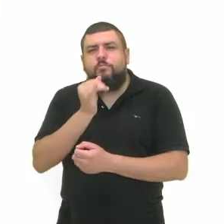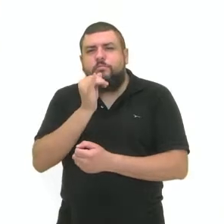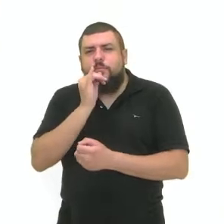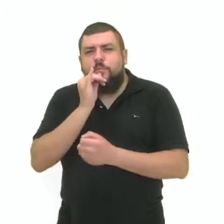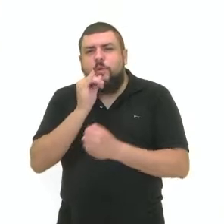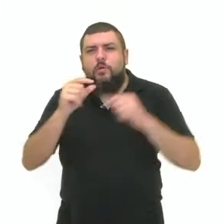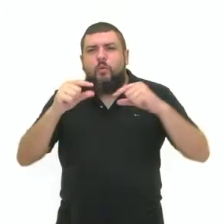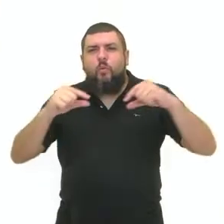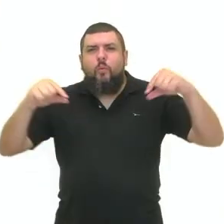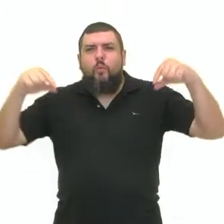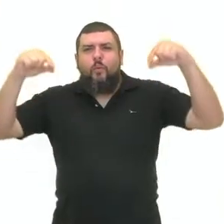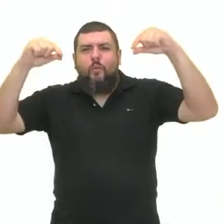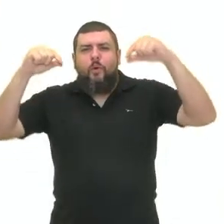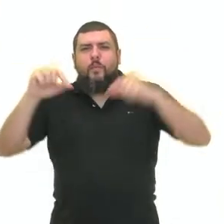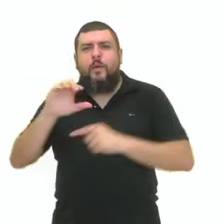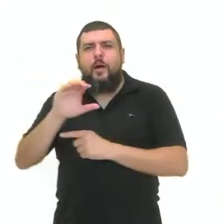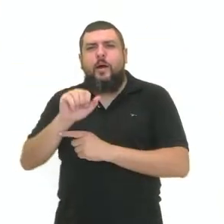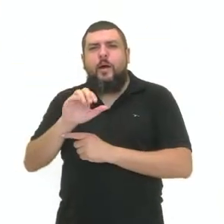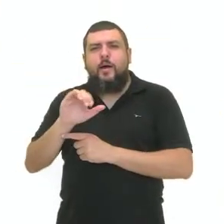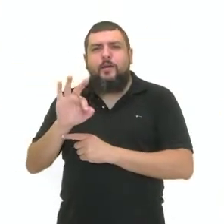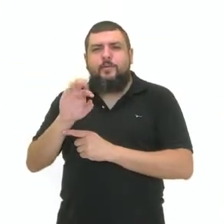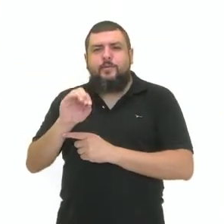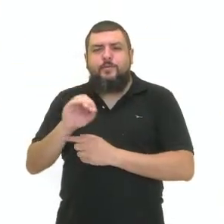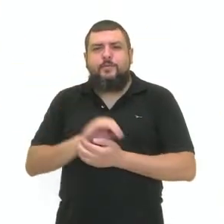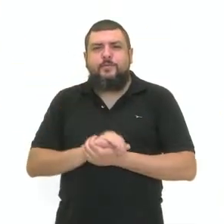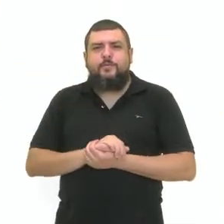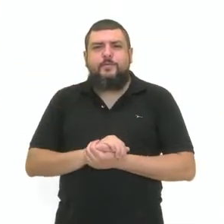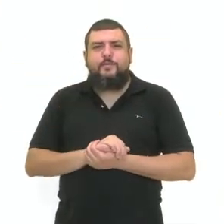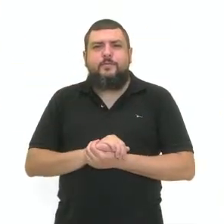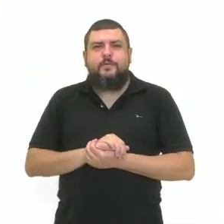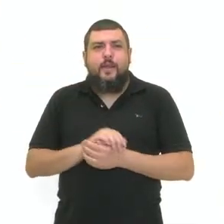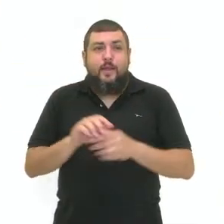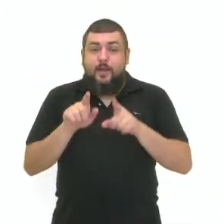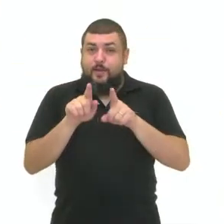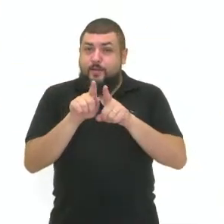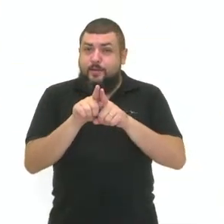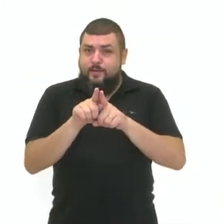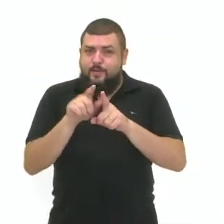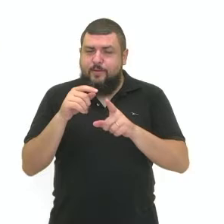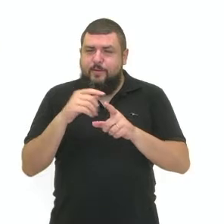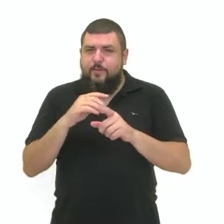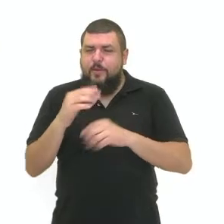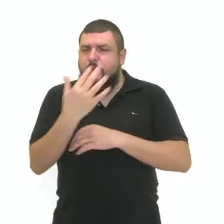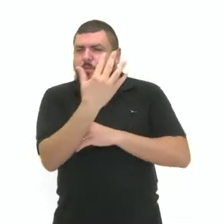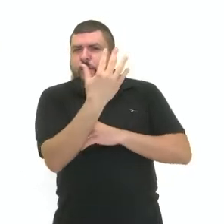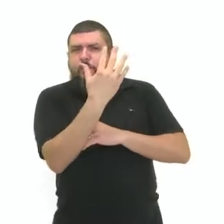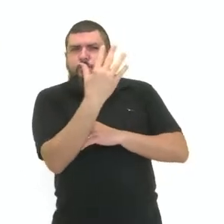bom? E também no caso que é uma floresta equatorial, é do tipo higrófila. Então as